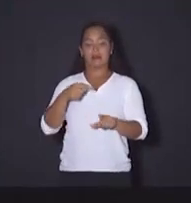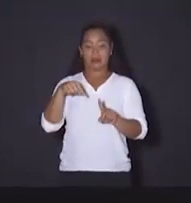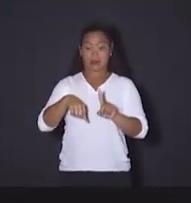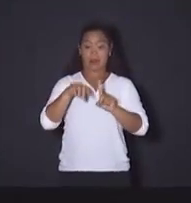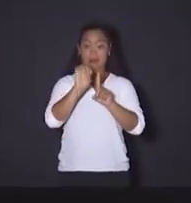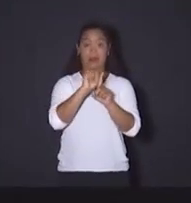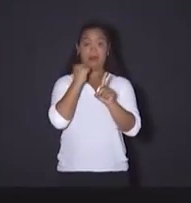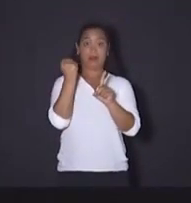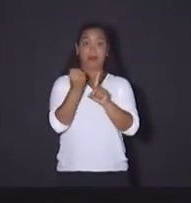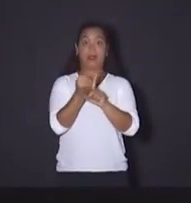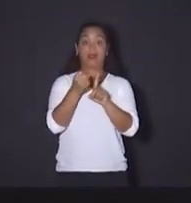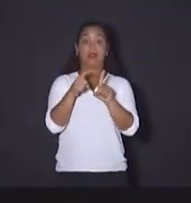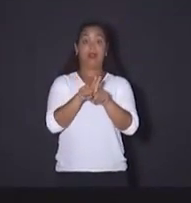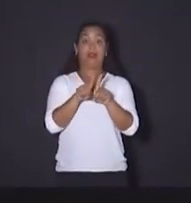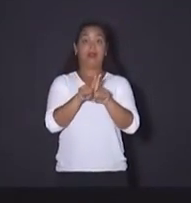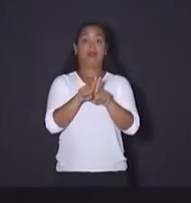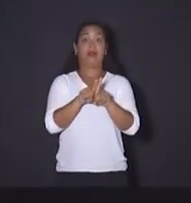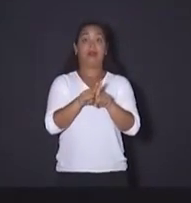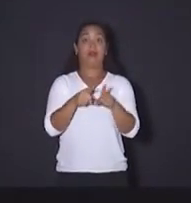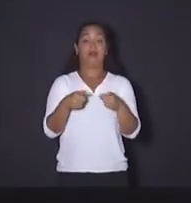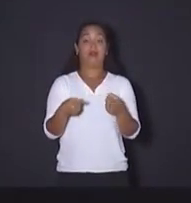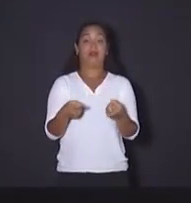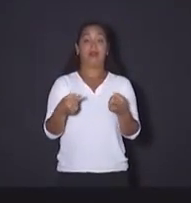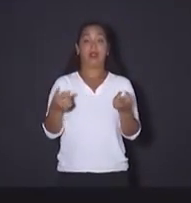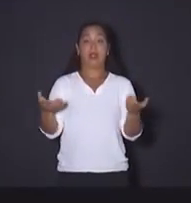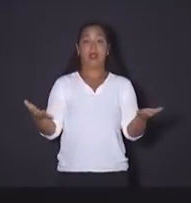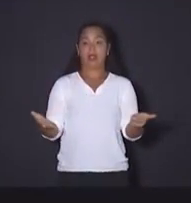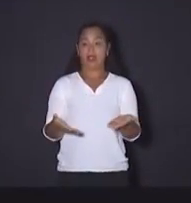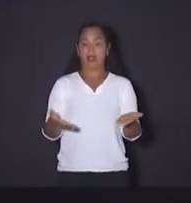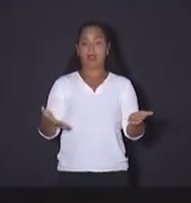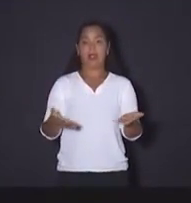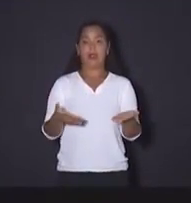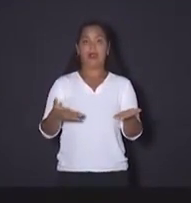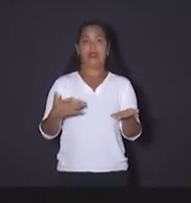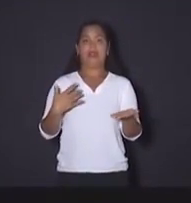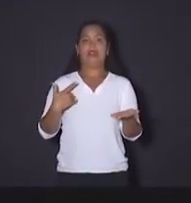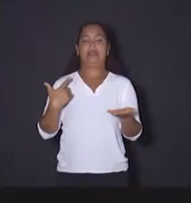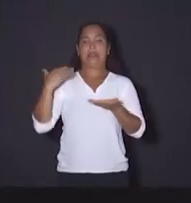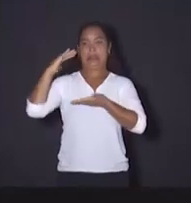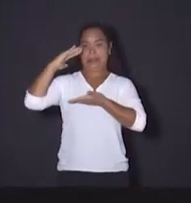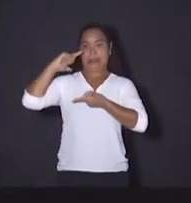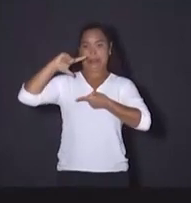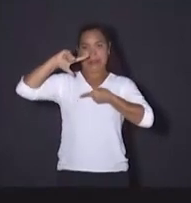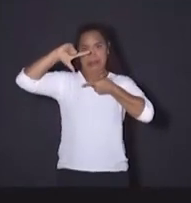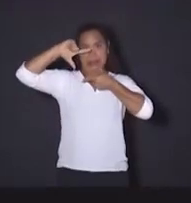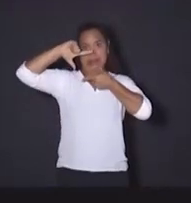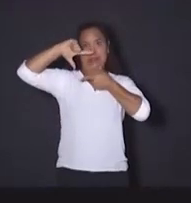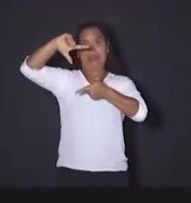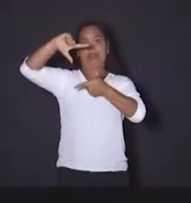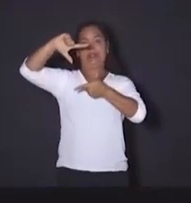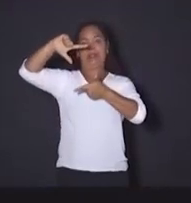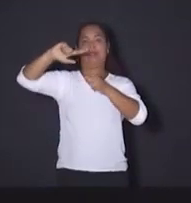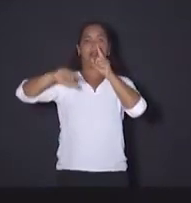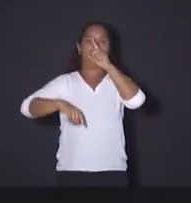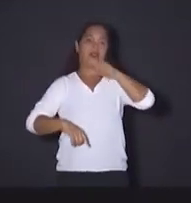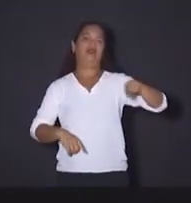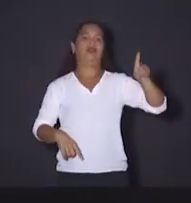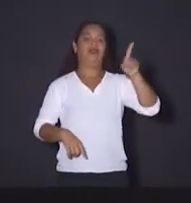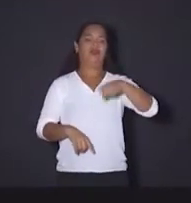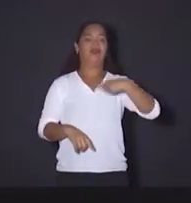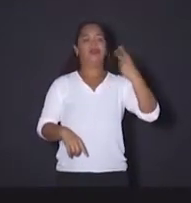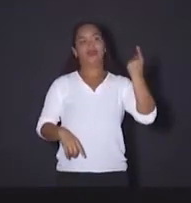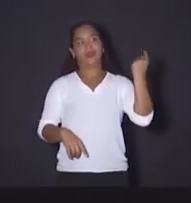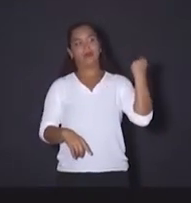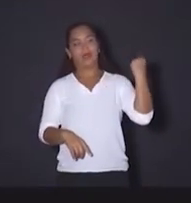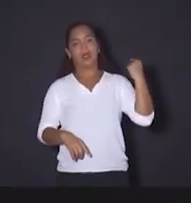sociedade, principalmente neste ambiente conservador e de censura que emergiu de forma